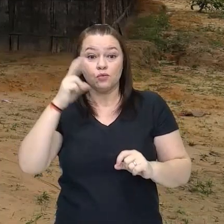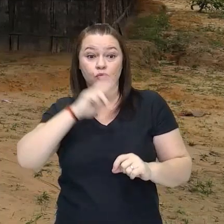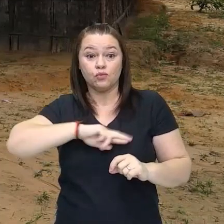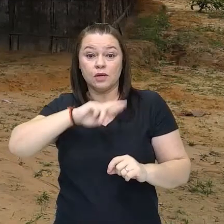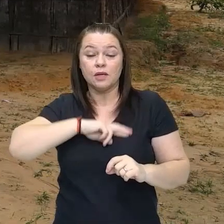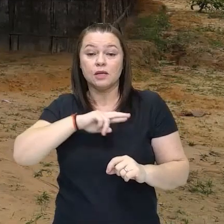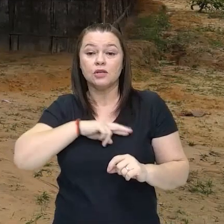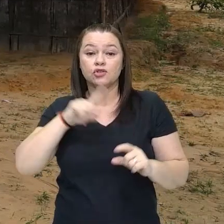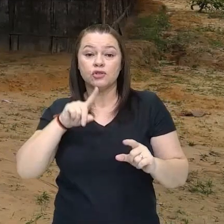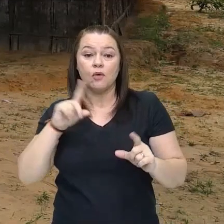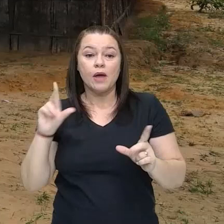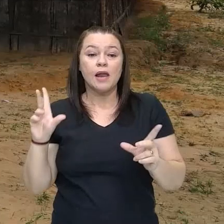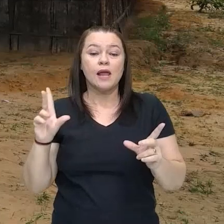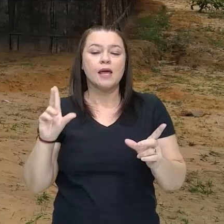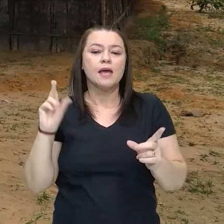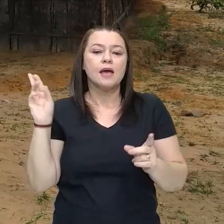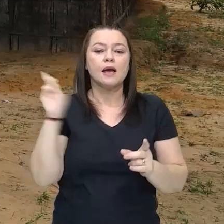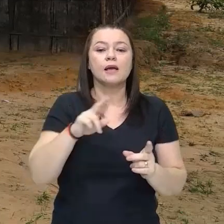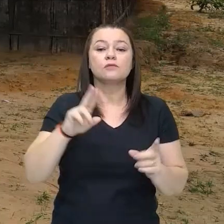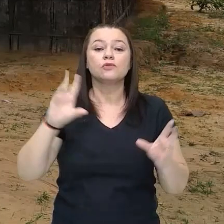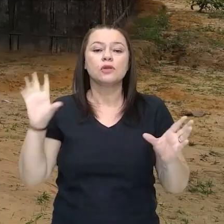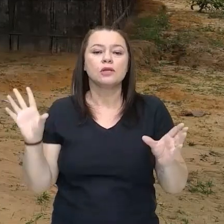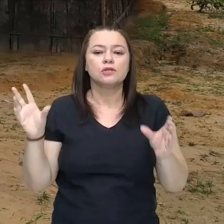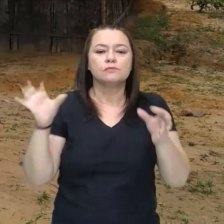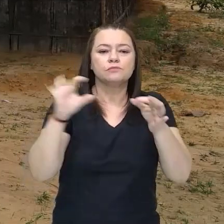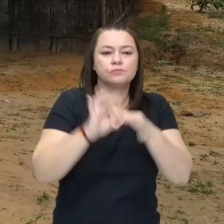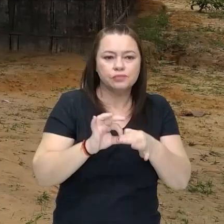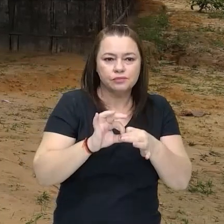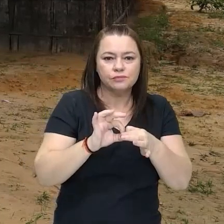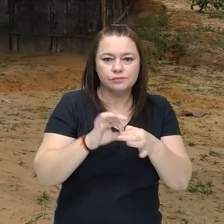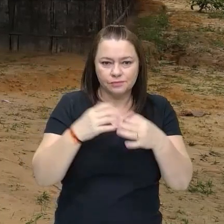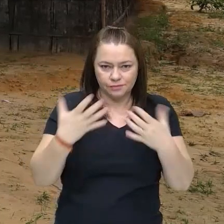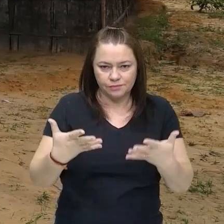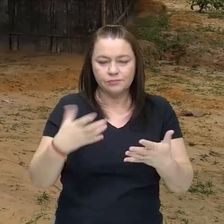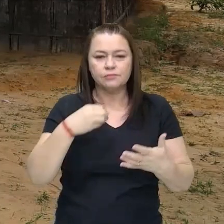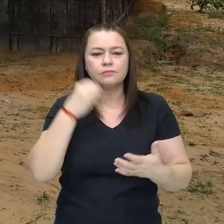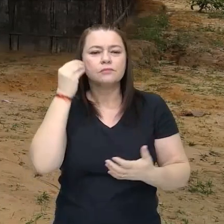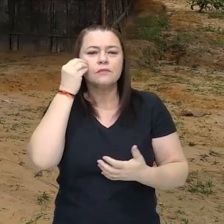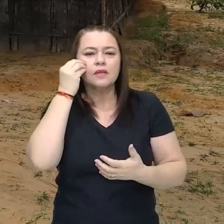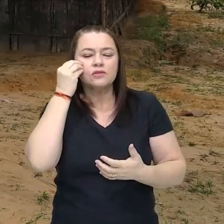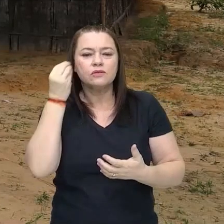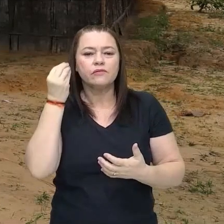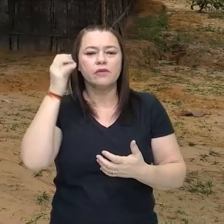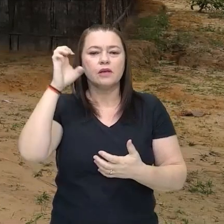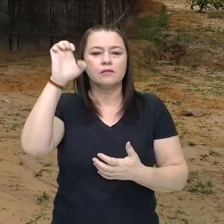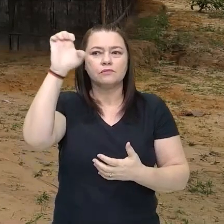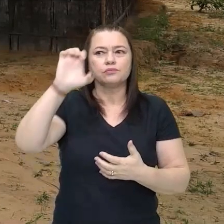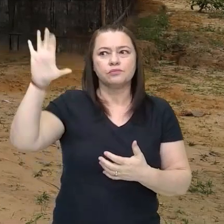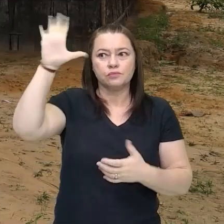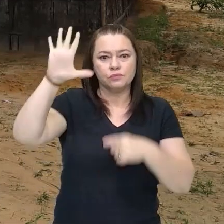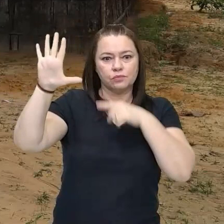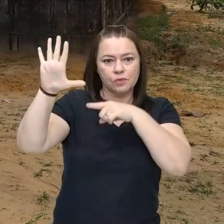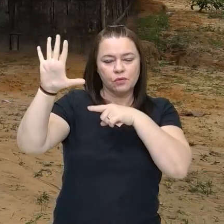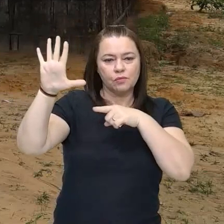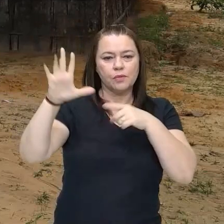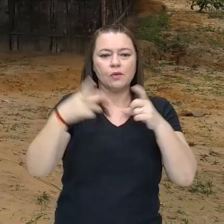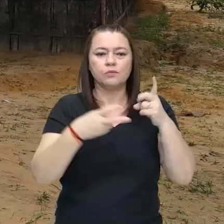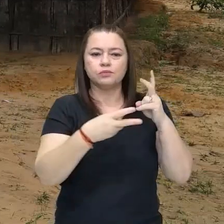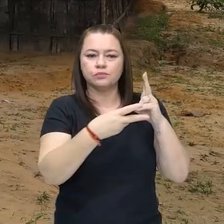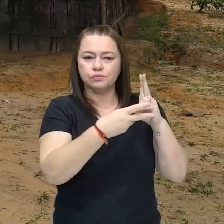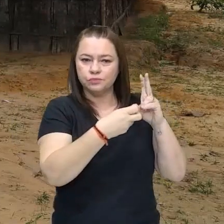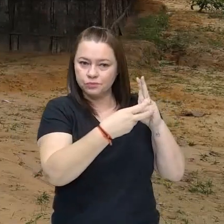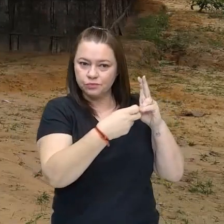resultado de junções. Junção do quê? Olha aqui essa imagem marota. Aqui nós vemos um europeu e um indígena. Então isso